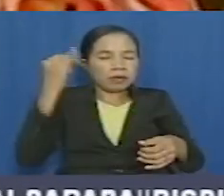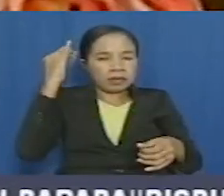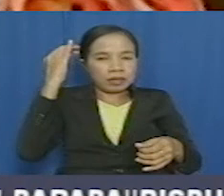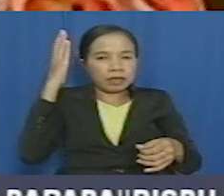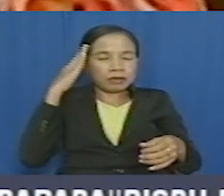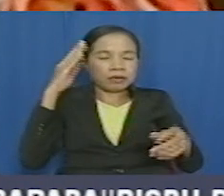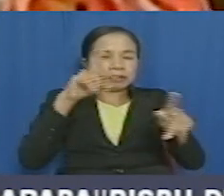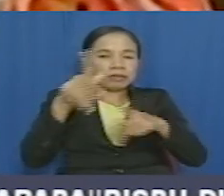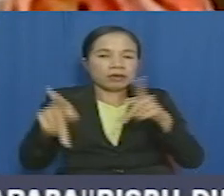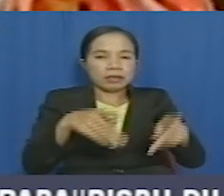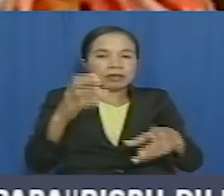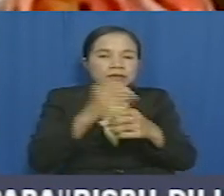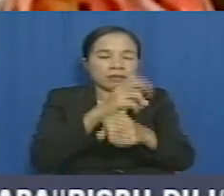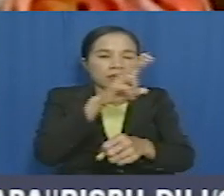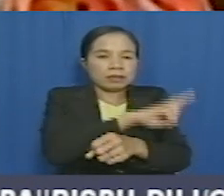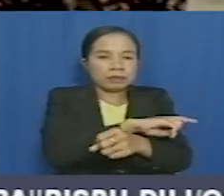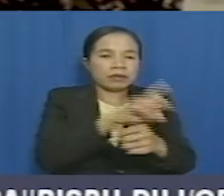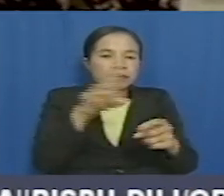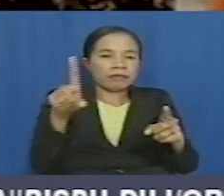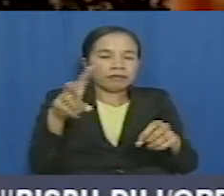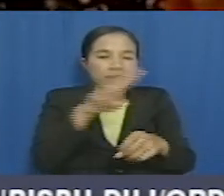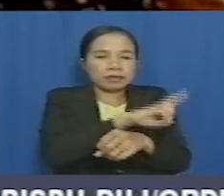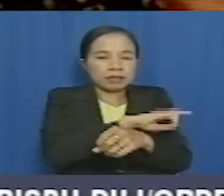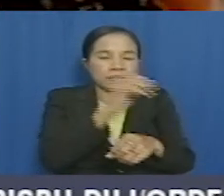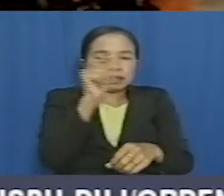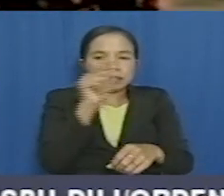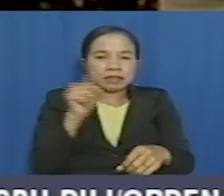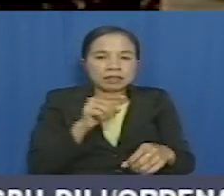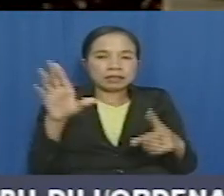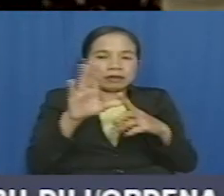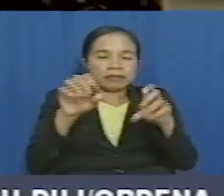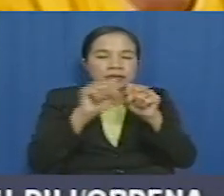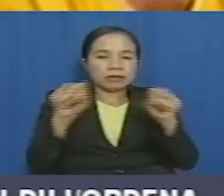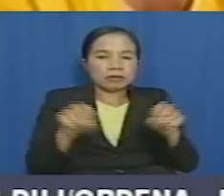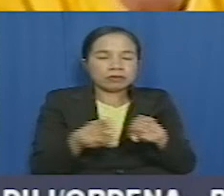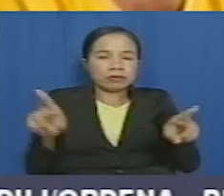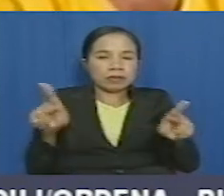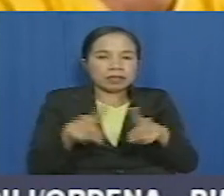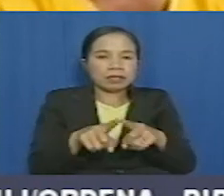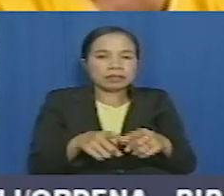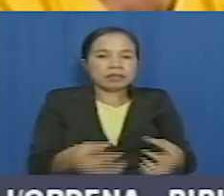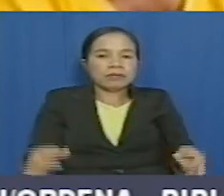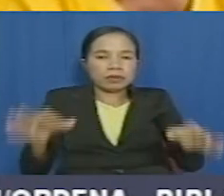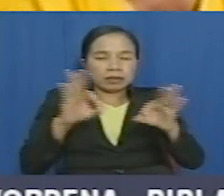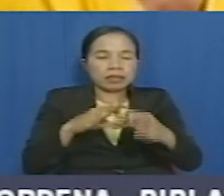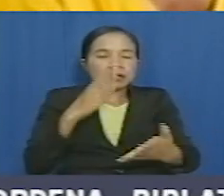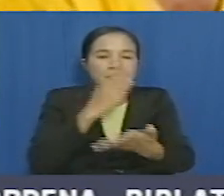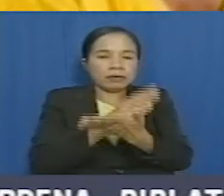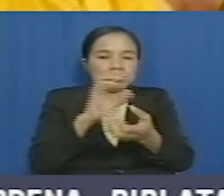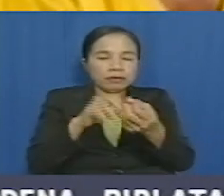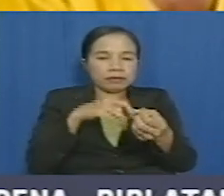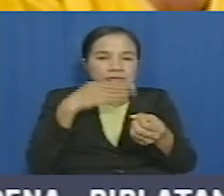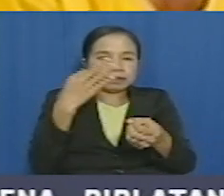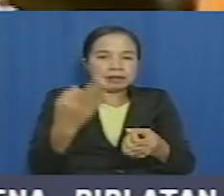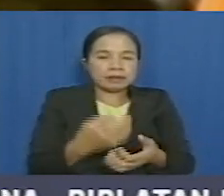a tola parte e a vacina AstraZeneca. Sefisuka afirma vacina AstraZeneca nesse recurso único a tu prevene